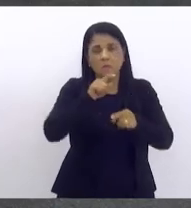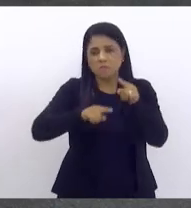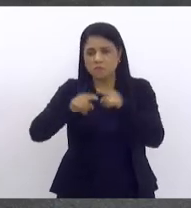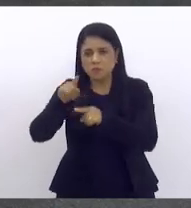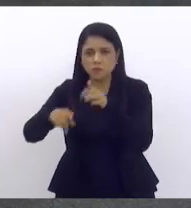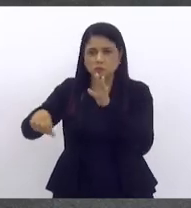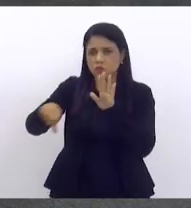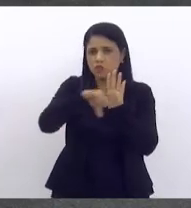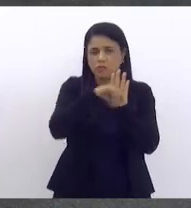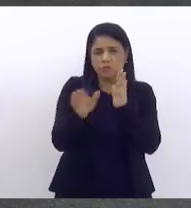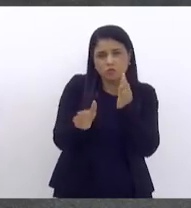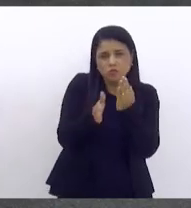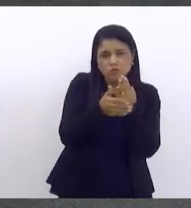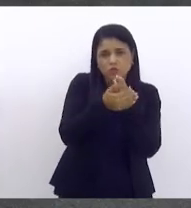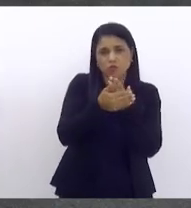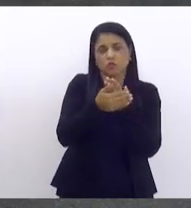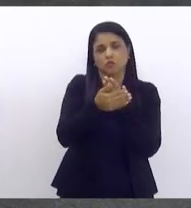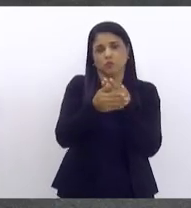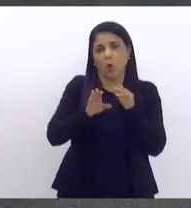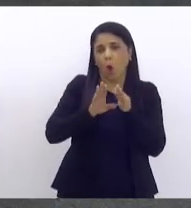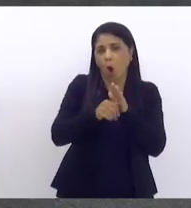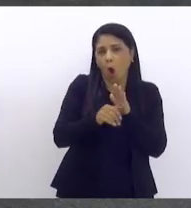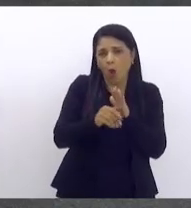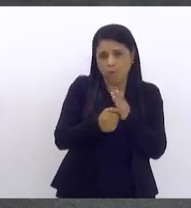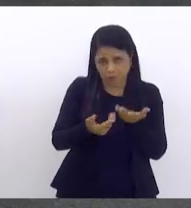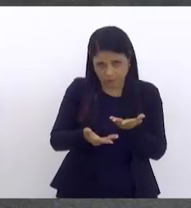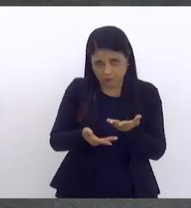crime escondidos. É isso.